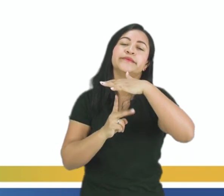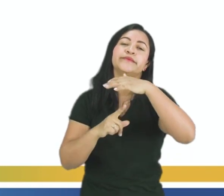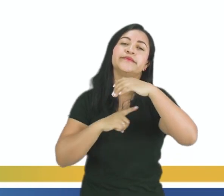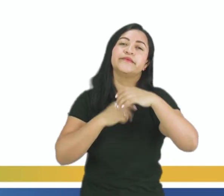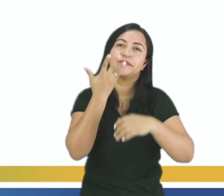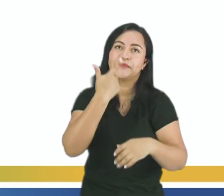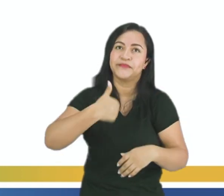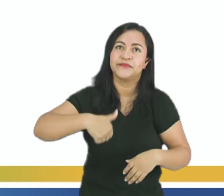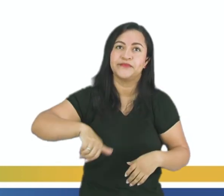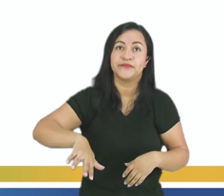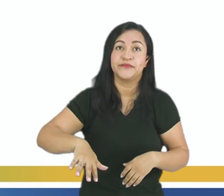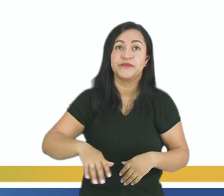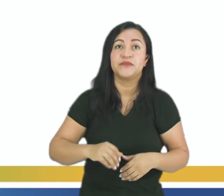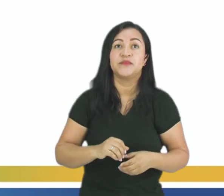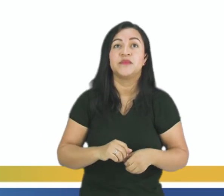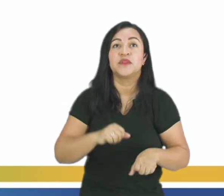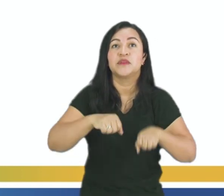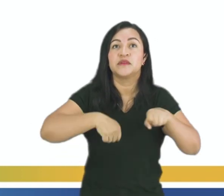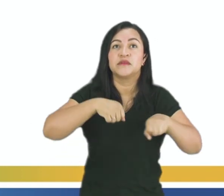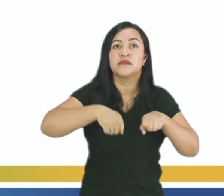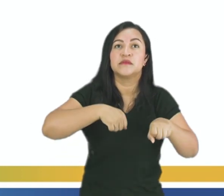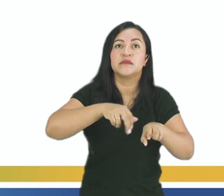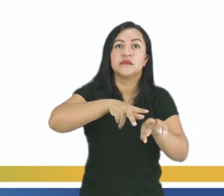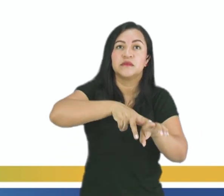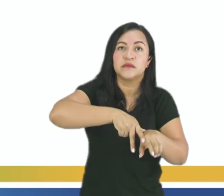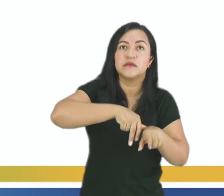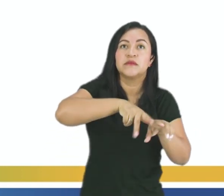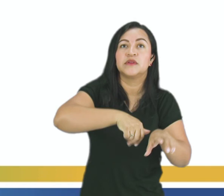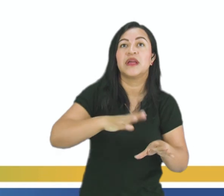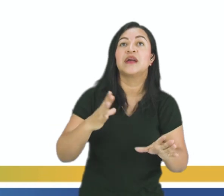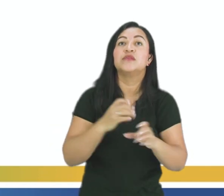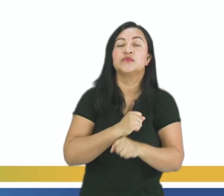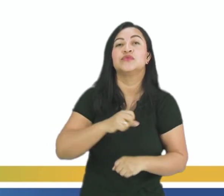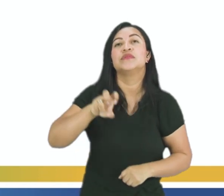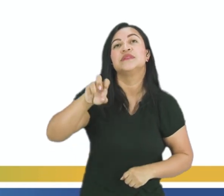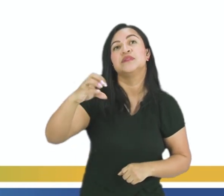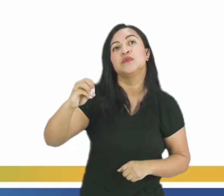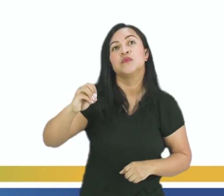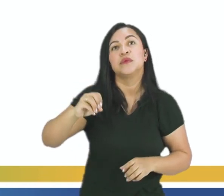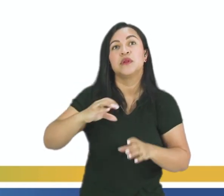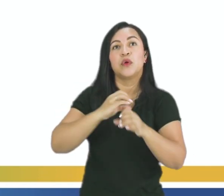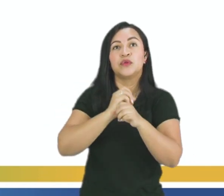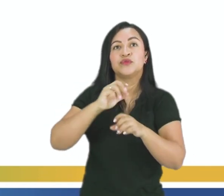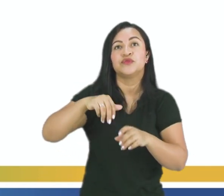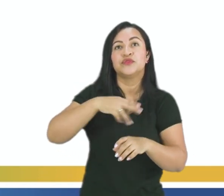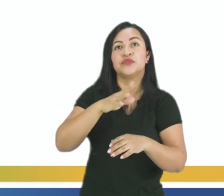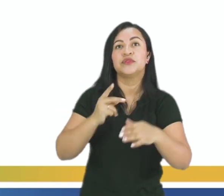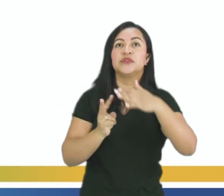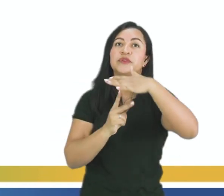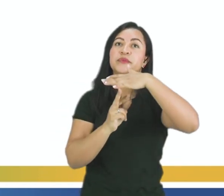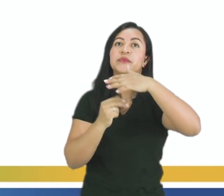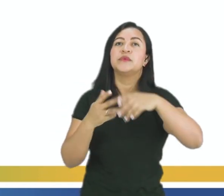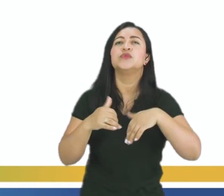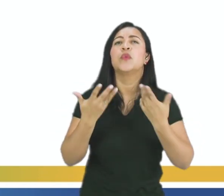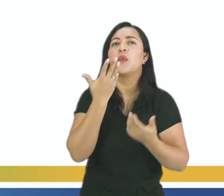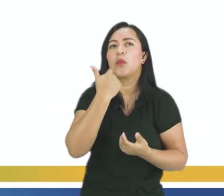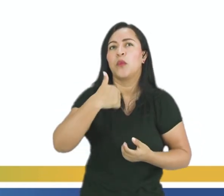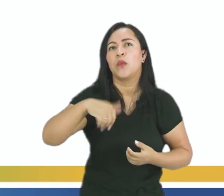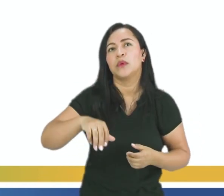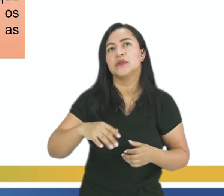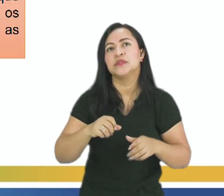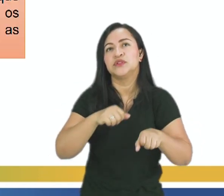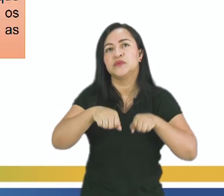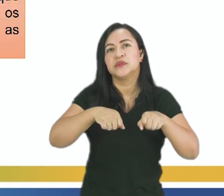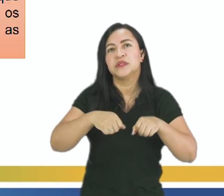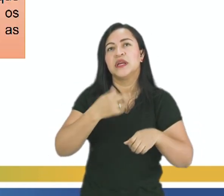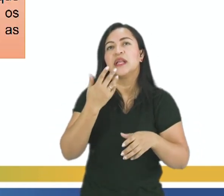andando de bicicleta ou de skate. No total, há 50 rodas girando pela praça. quantas crianças andam de bicicleta e quantas andam de